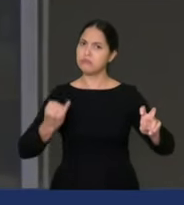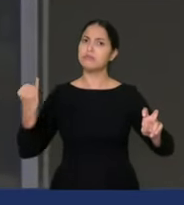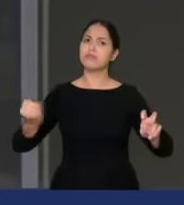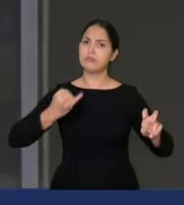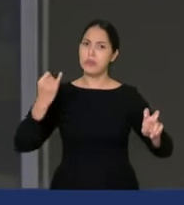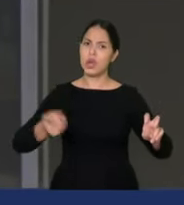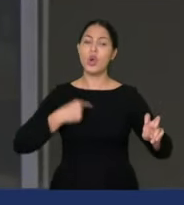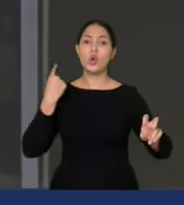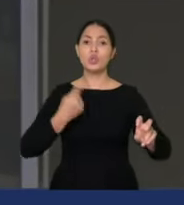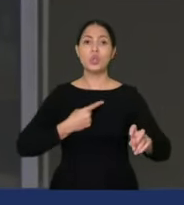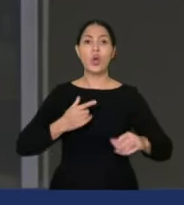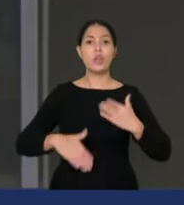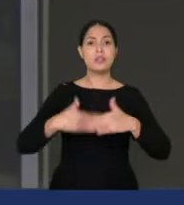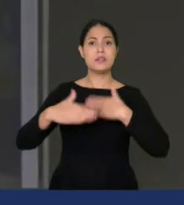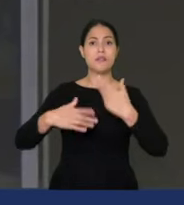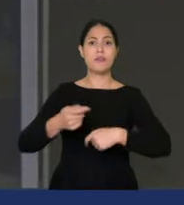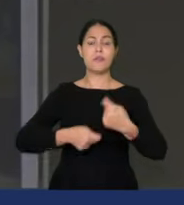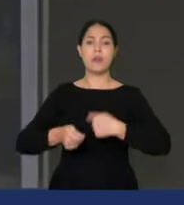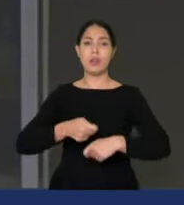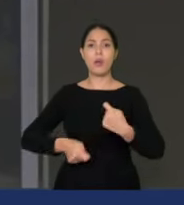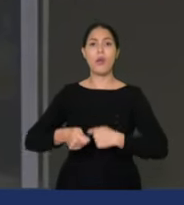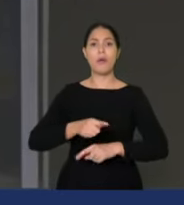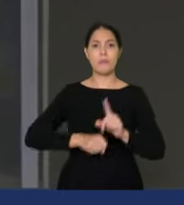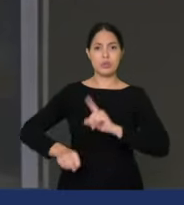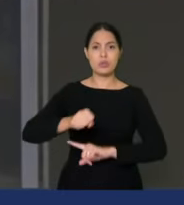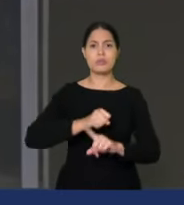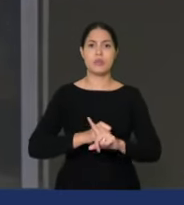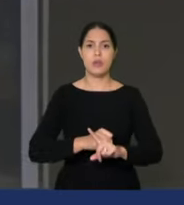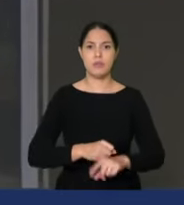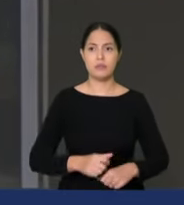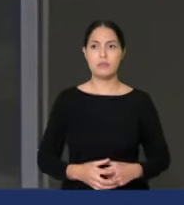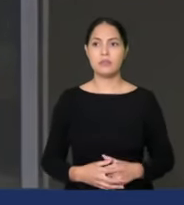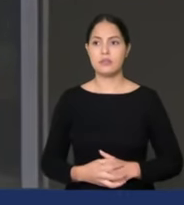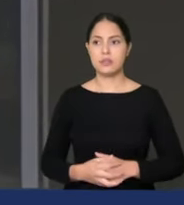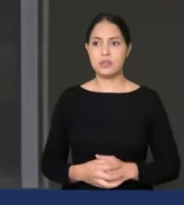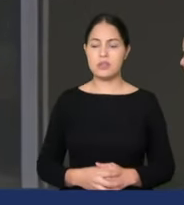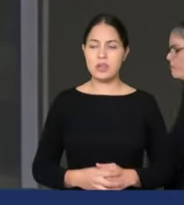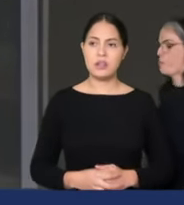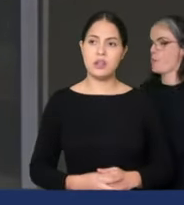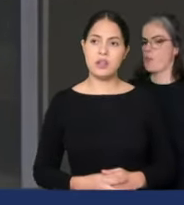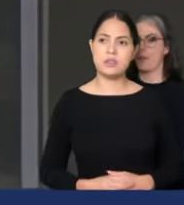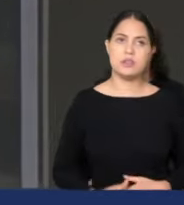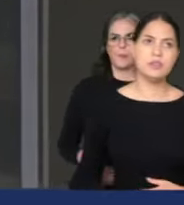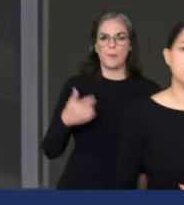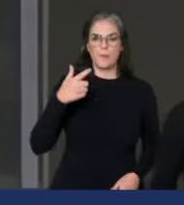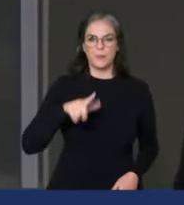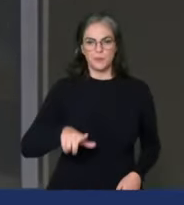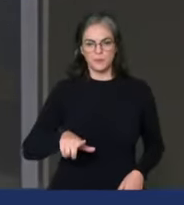o desenvolvimento econômico e social do nosso país. Faremos mais uma vez